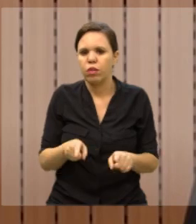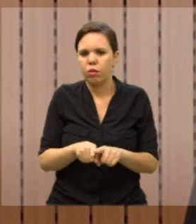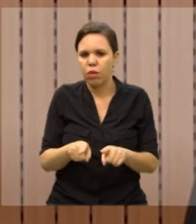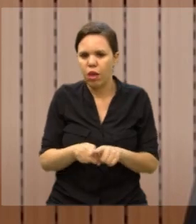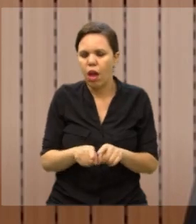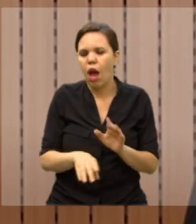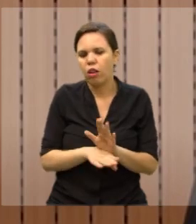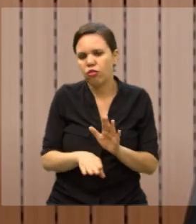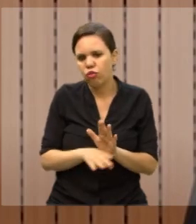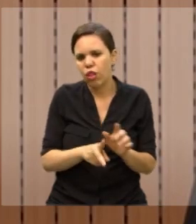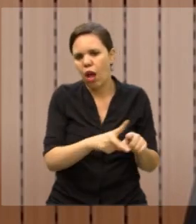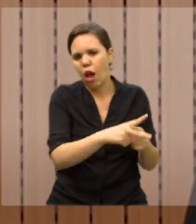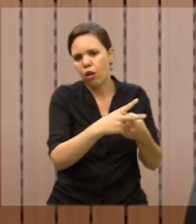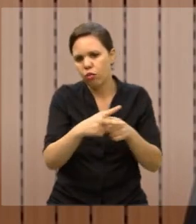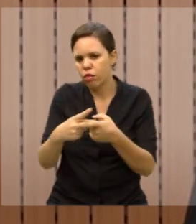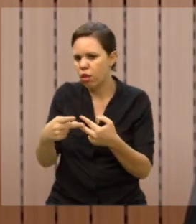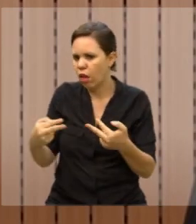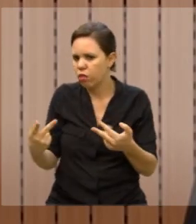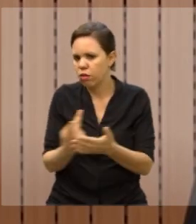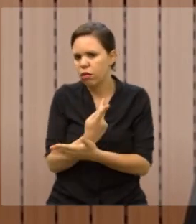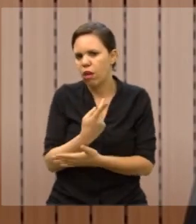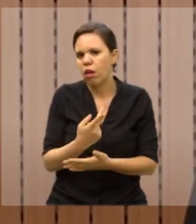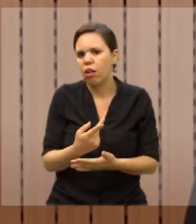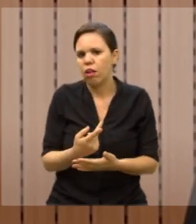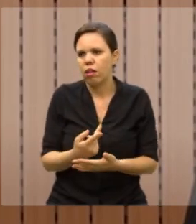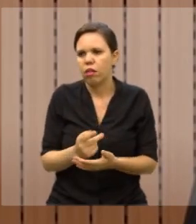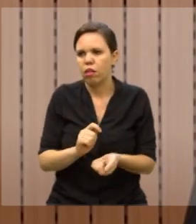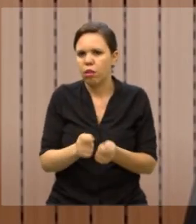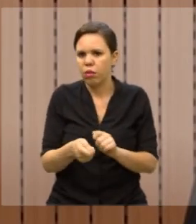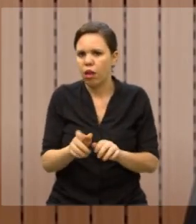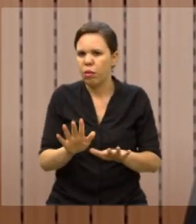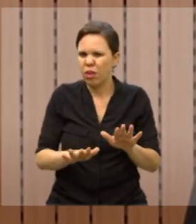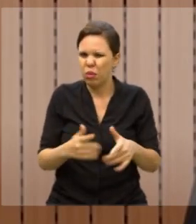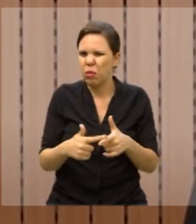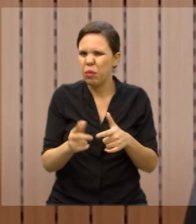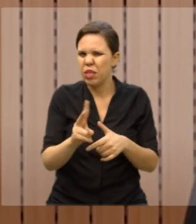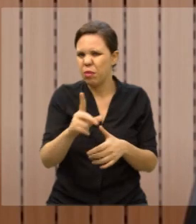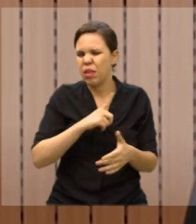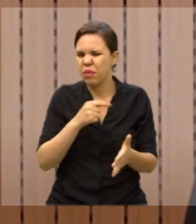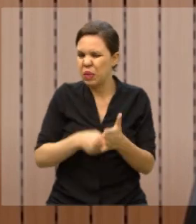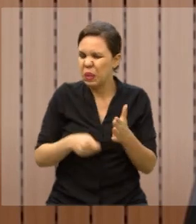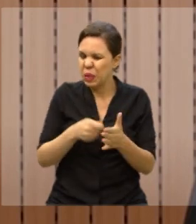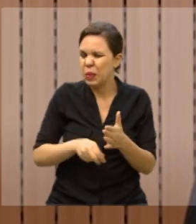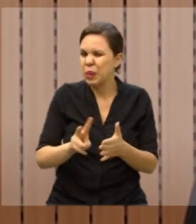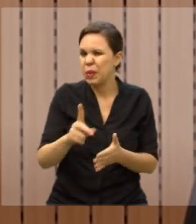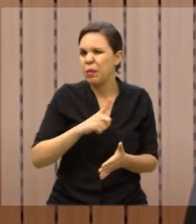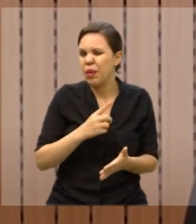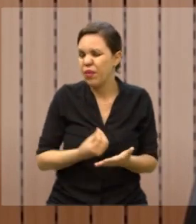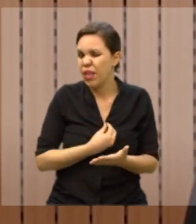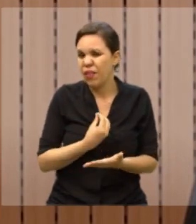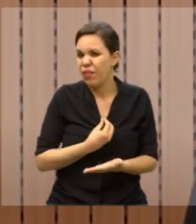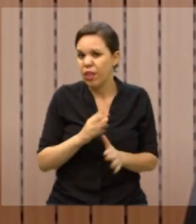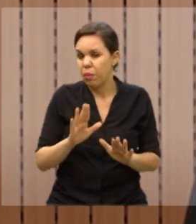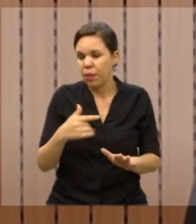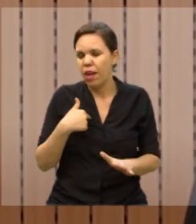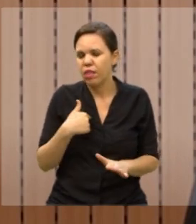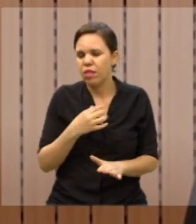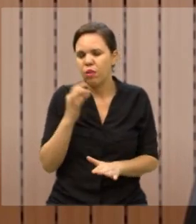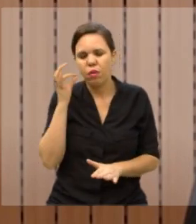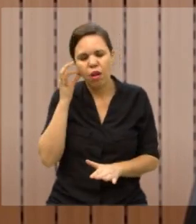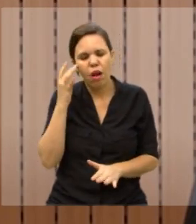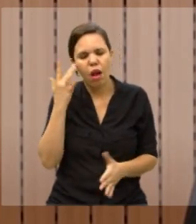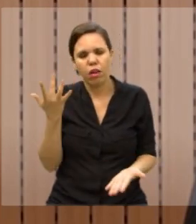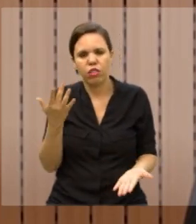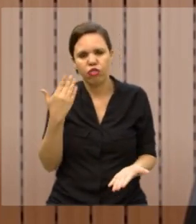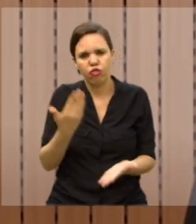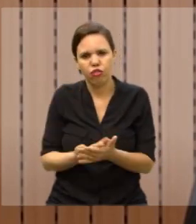os erros, né? Porque os problemas nós sempre teremos, as lutas nós sempre teremos, mas eu acho que vale muito a pena a